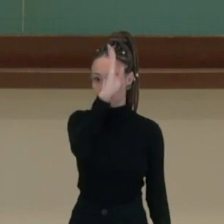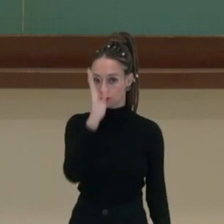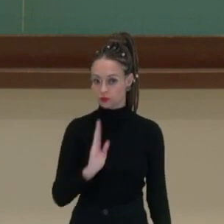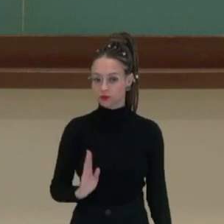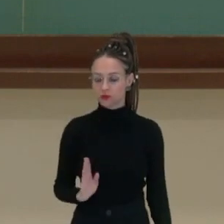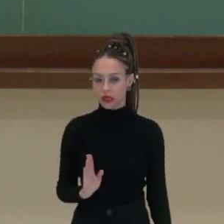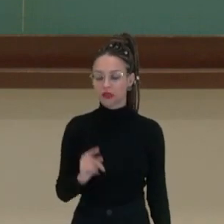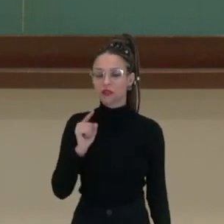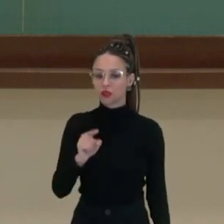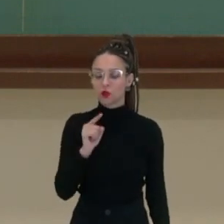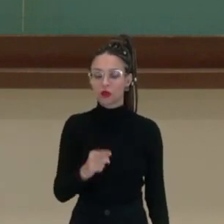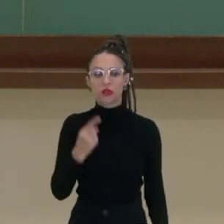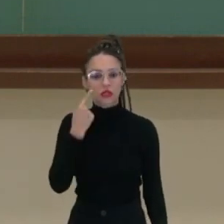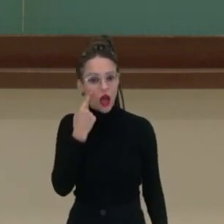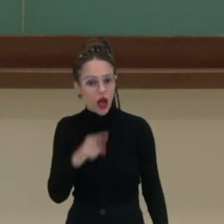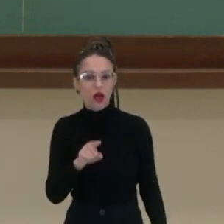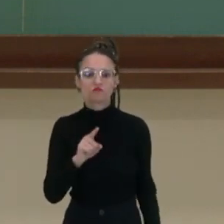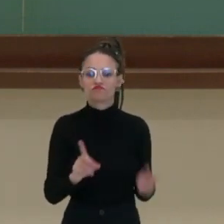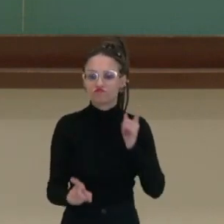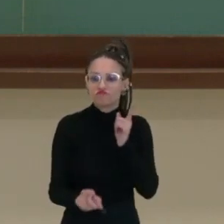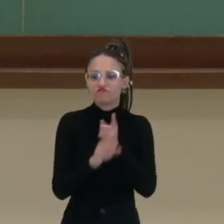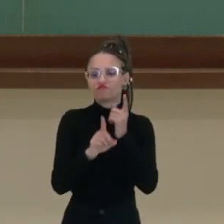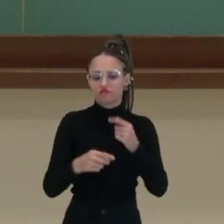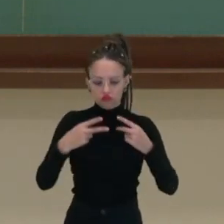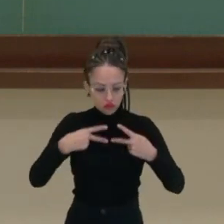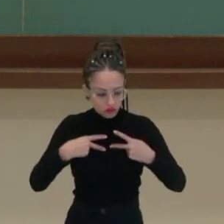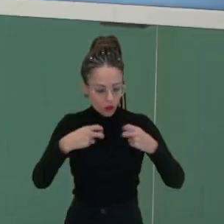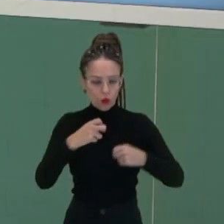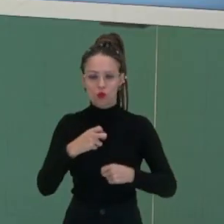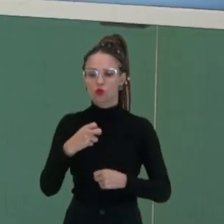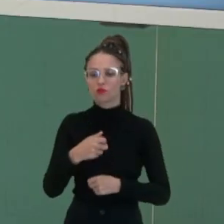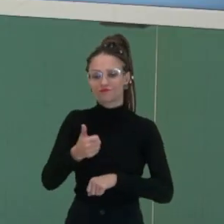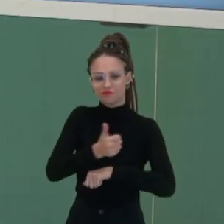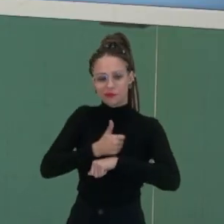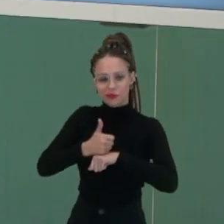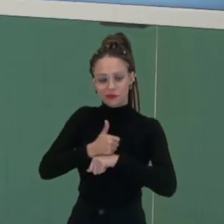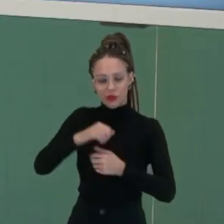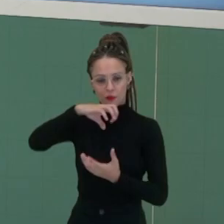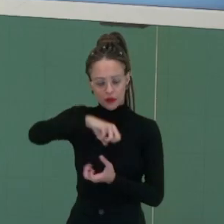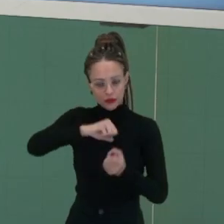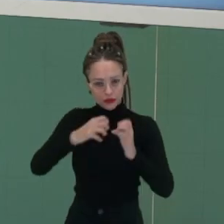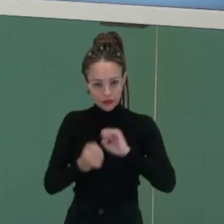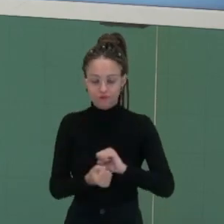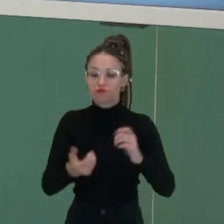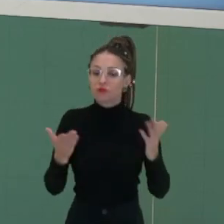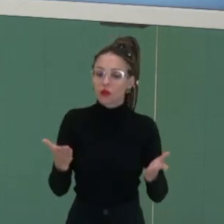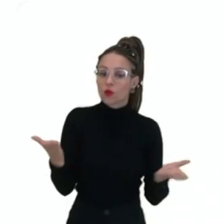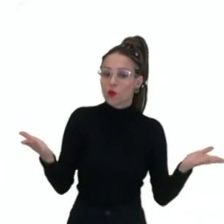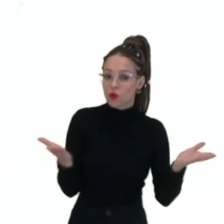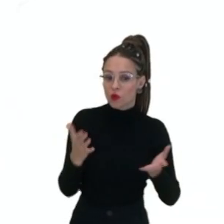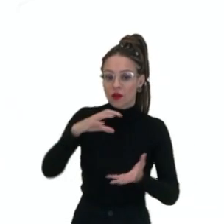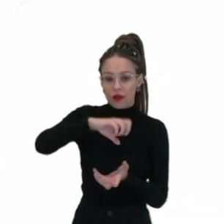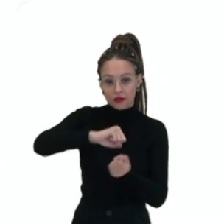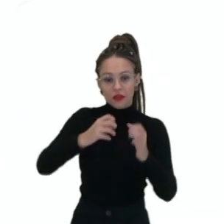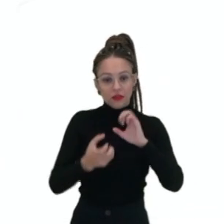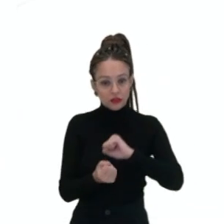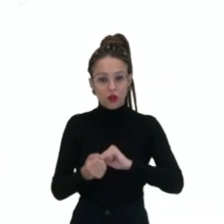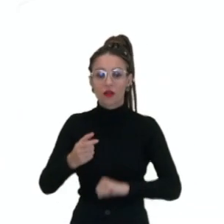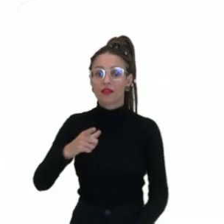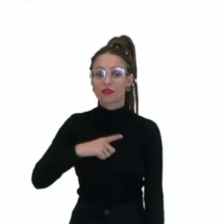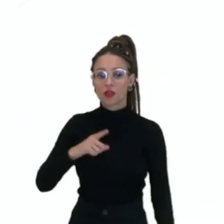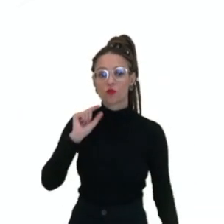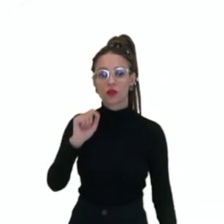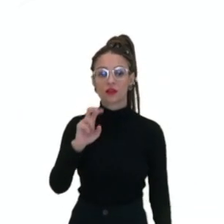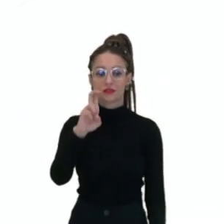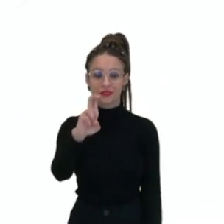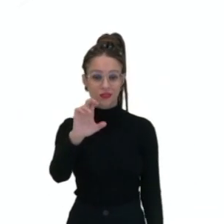essa redescoberta. E, por conta disso, né, esse artesanato hoje movimenta 50 bilhões